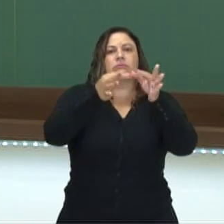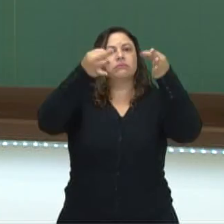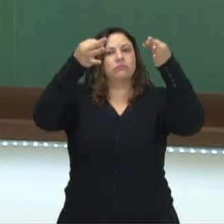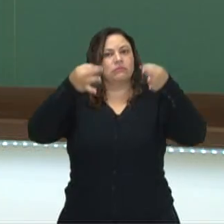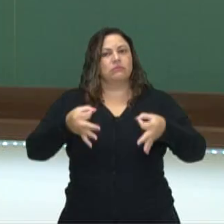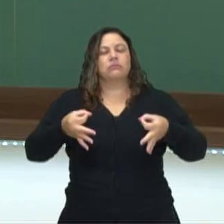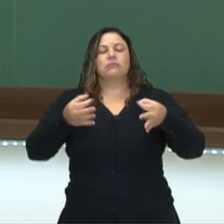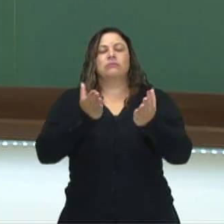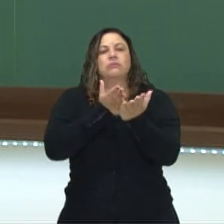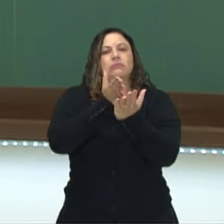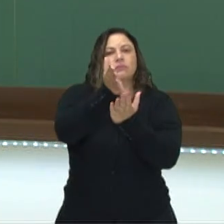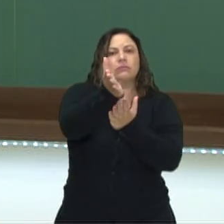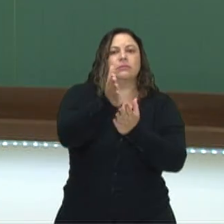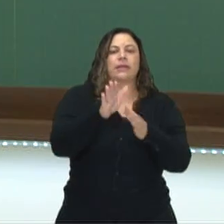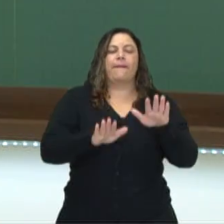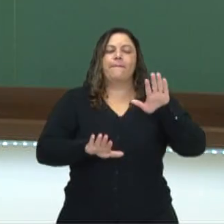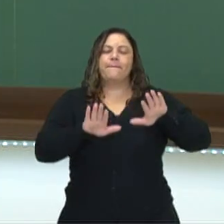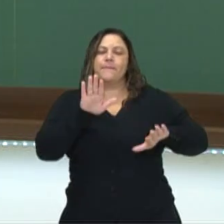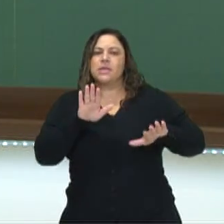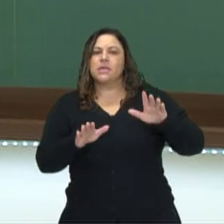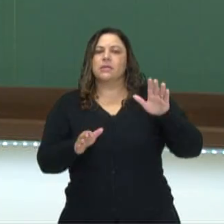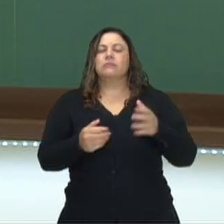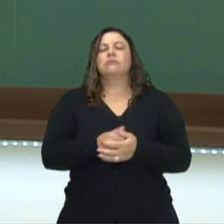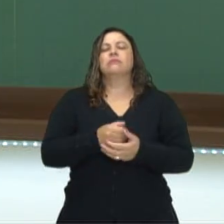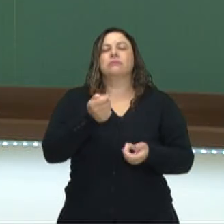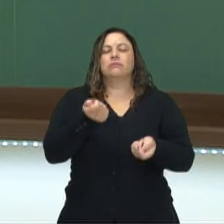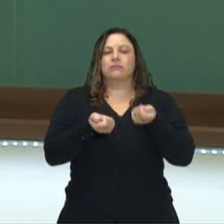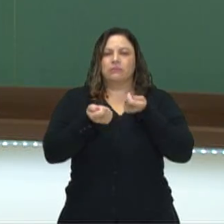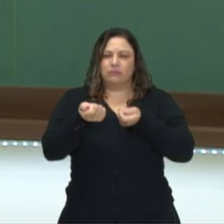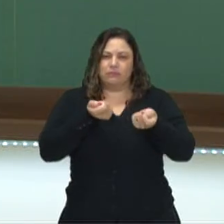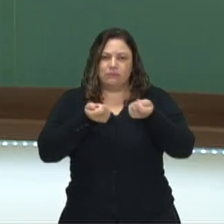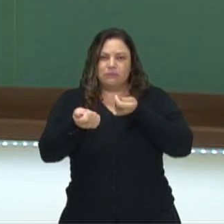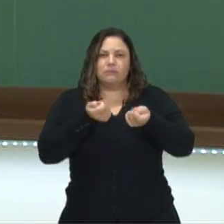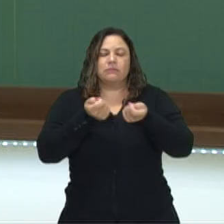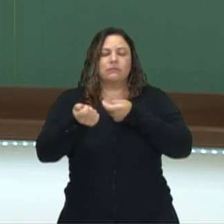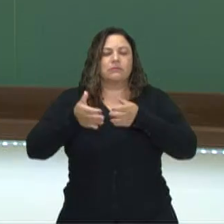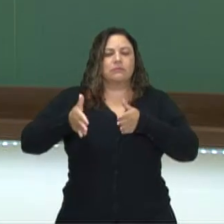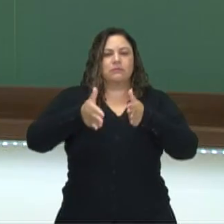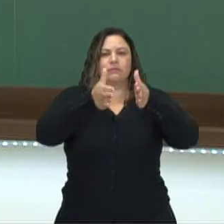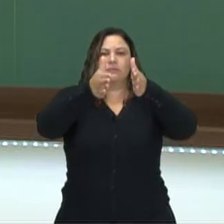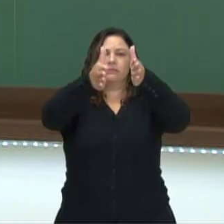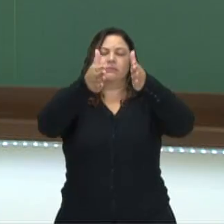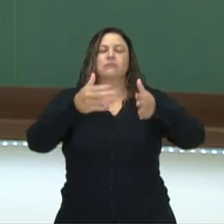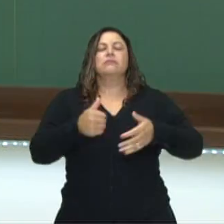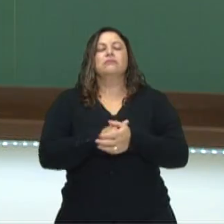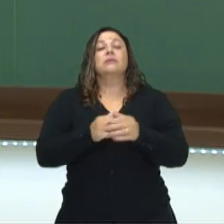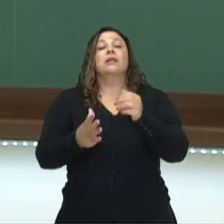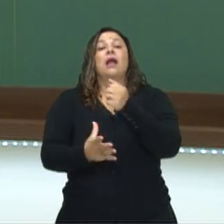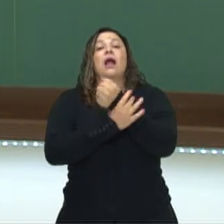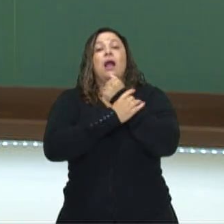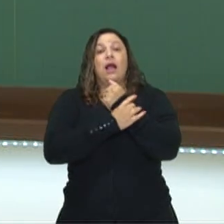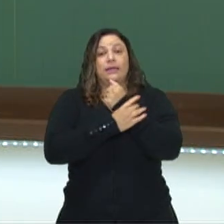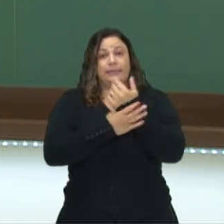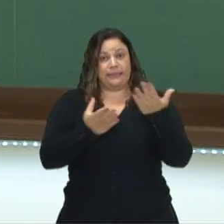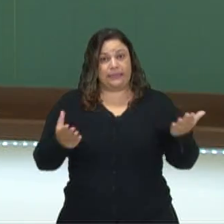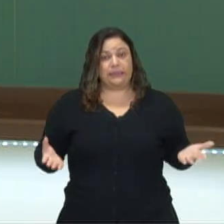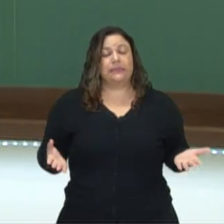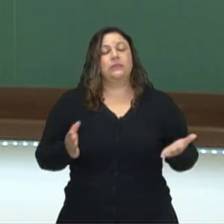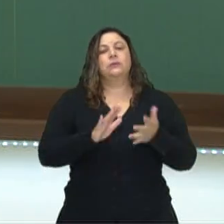do meio, o caminho da mediania. É esse caminho que vai me dar justamente a segurança